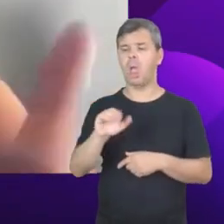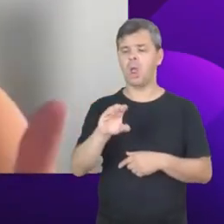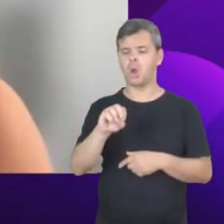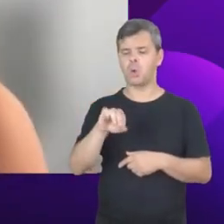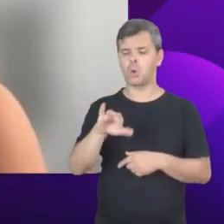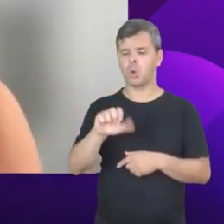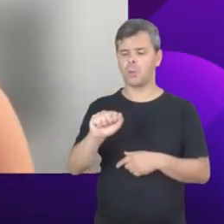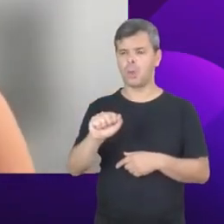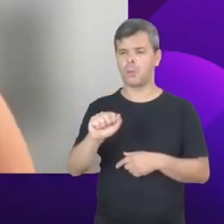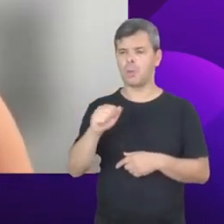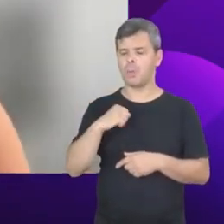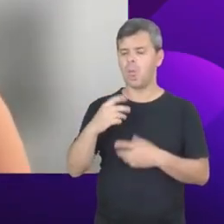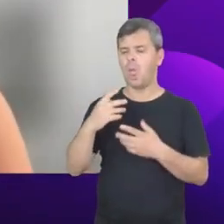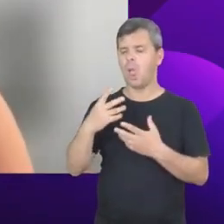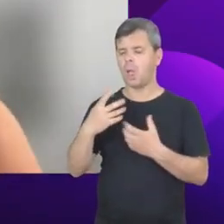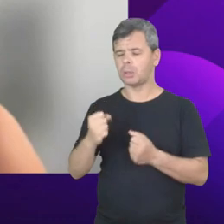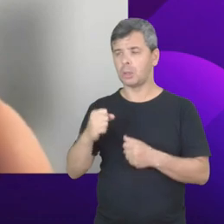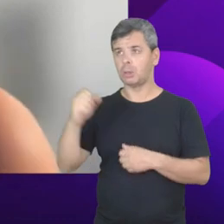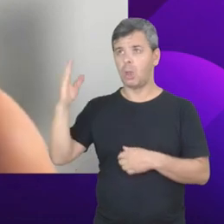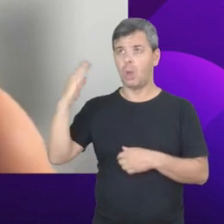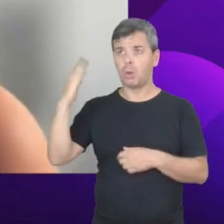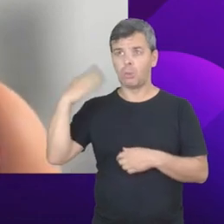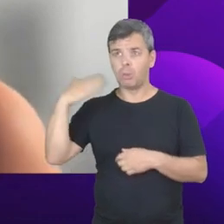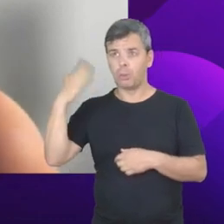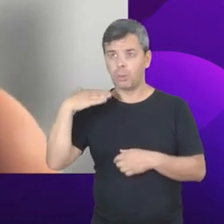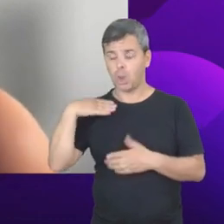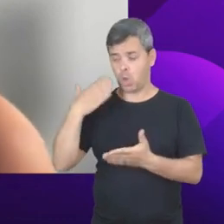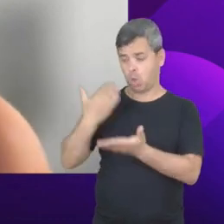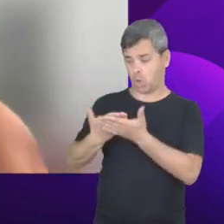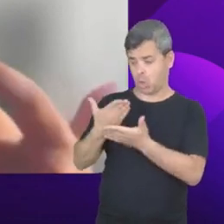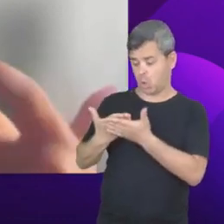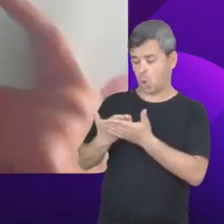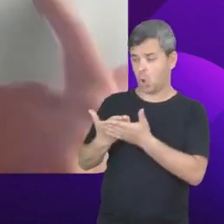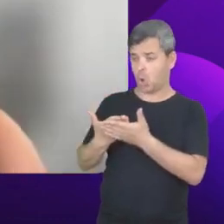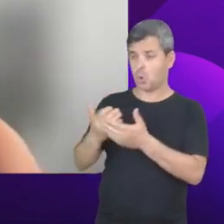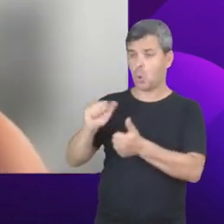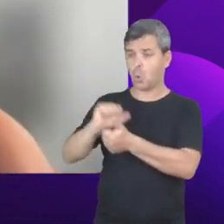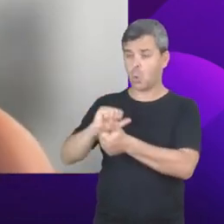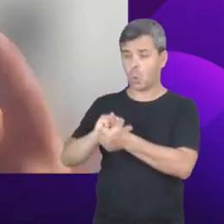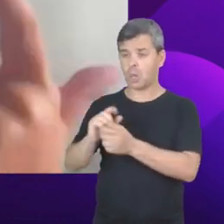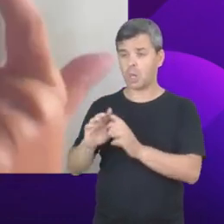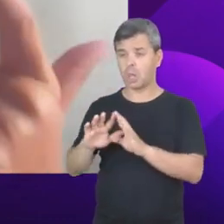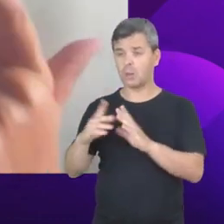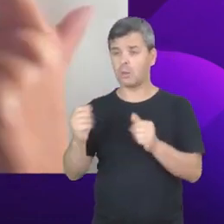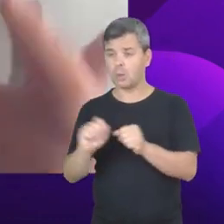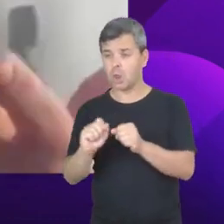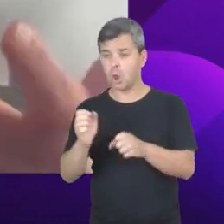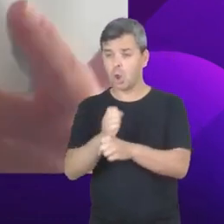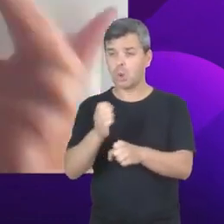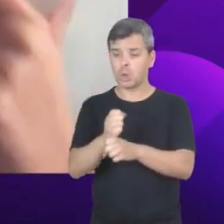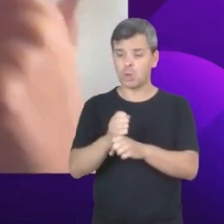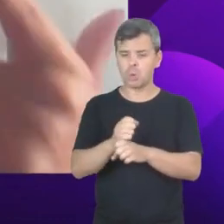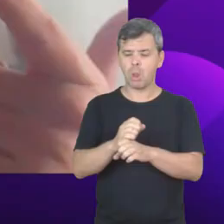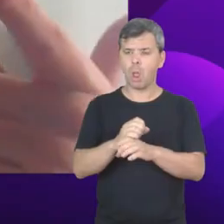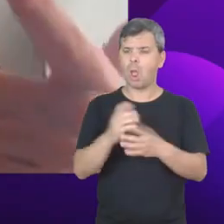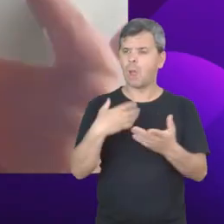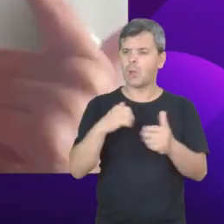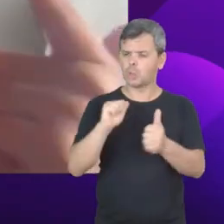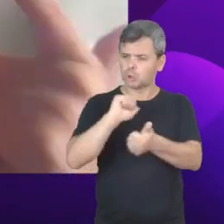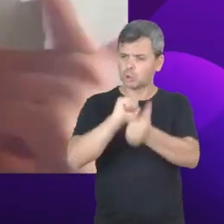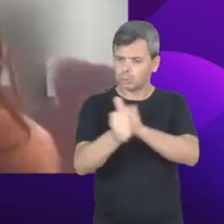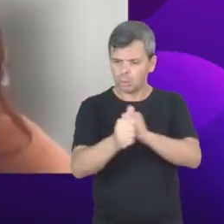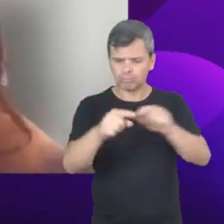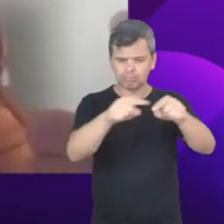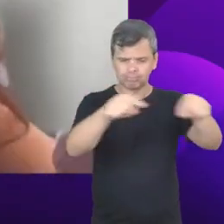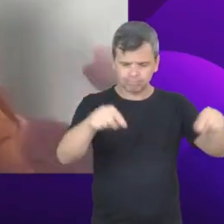para suportar o calor e conseguir estudar com qualidade, às vezes a construção de uma quadra na escola